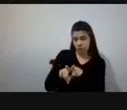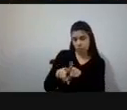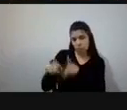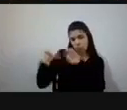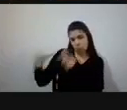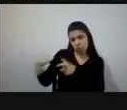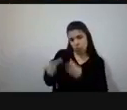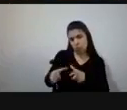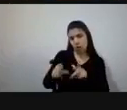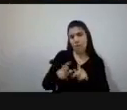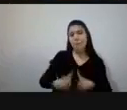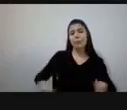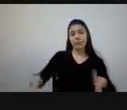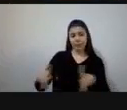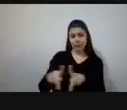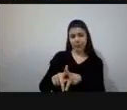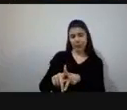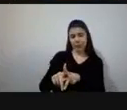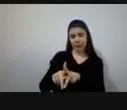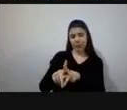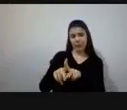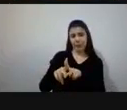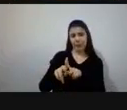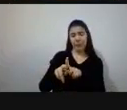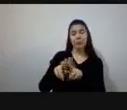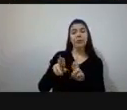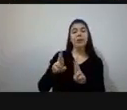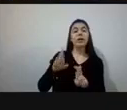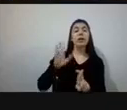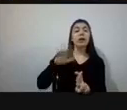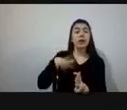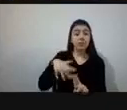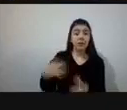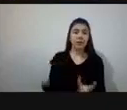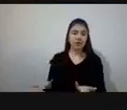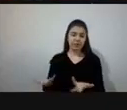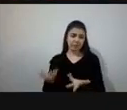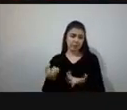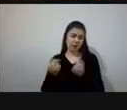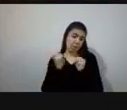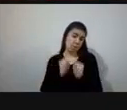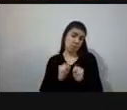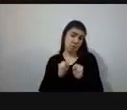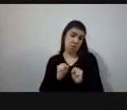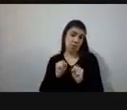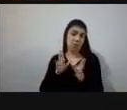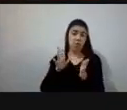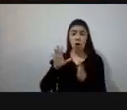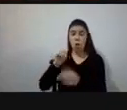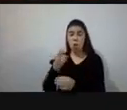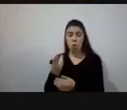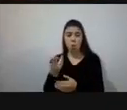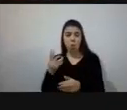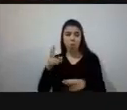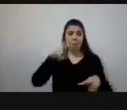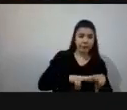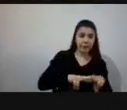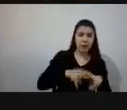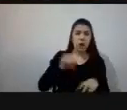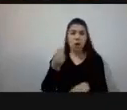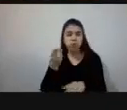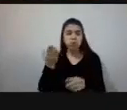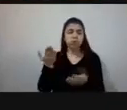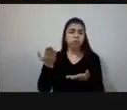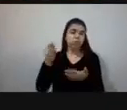decisão judicial, de uma prisão, ou de um arquivamento de um inquérito policial, ou de uma direção